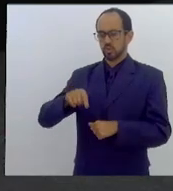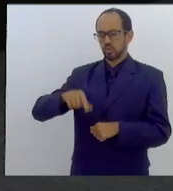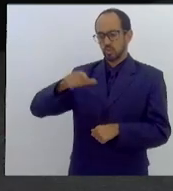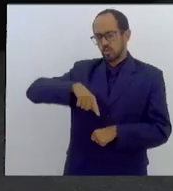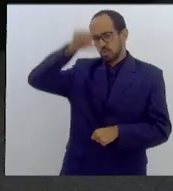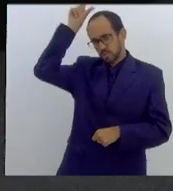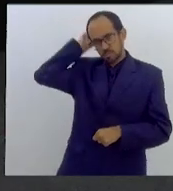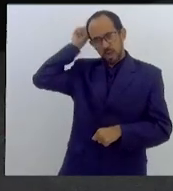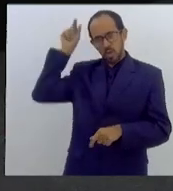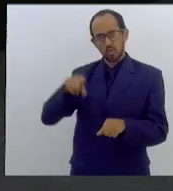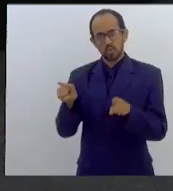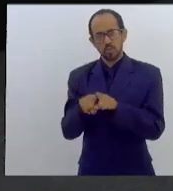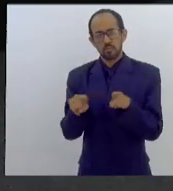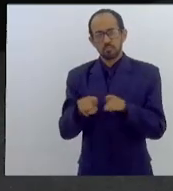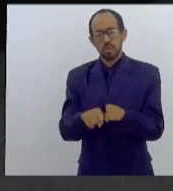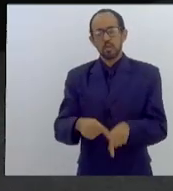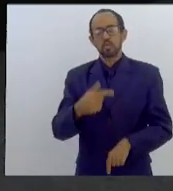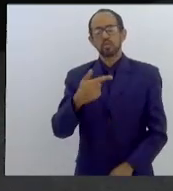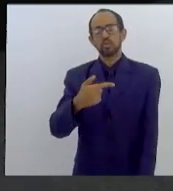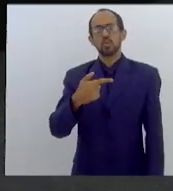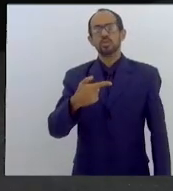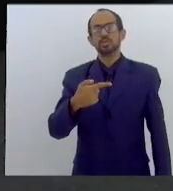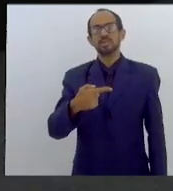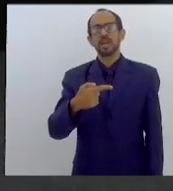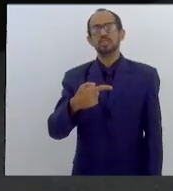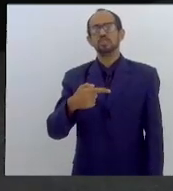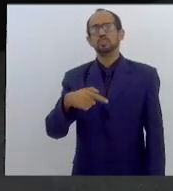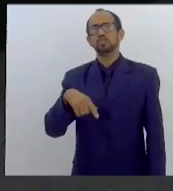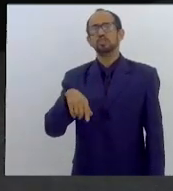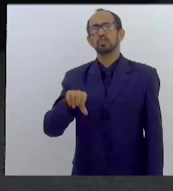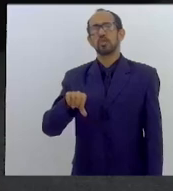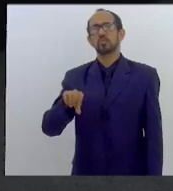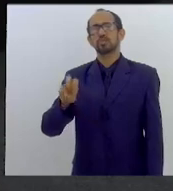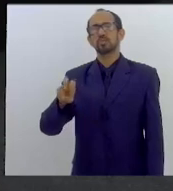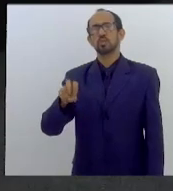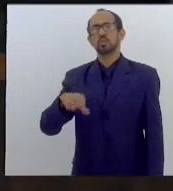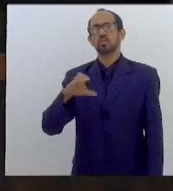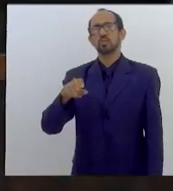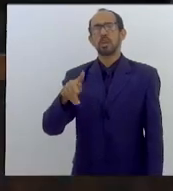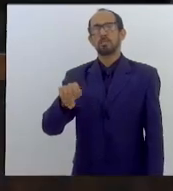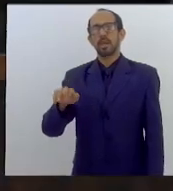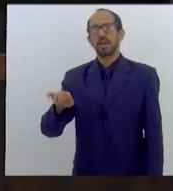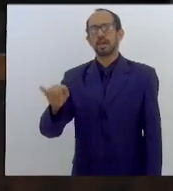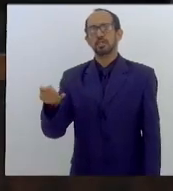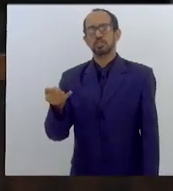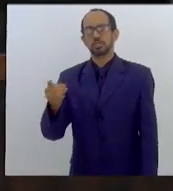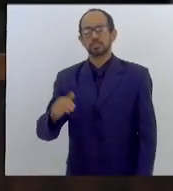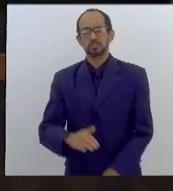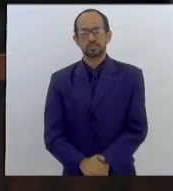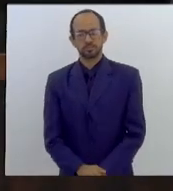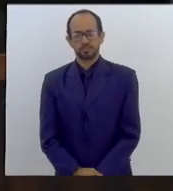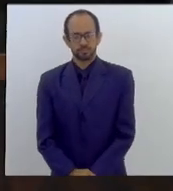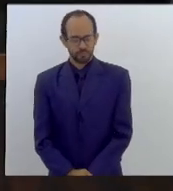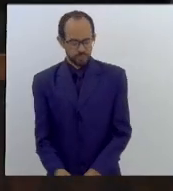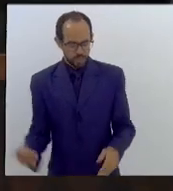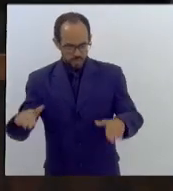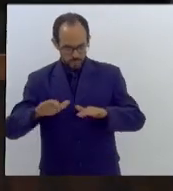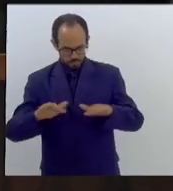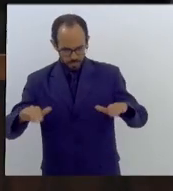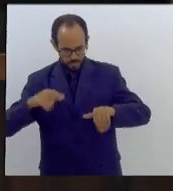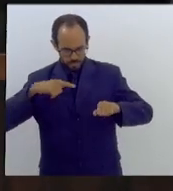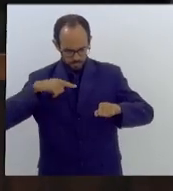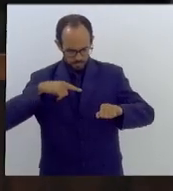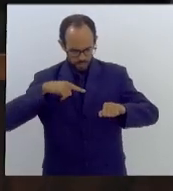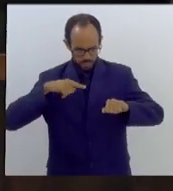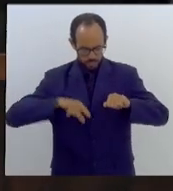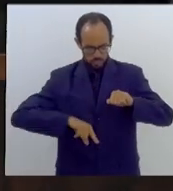o destaque 2795 do PSOL, que trata do CEPERJ. Ok. Há sobre a mesa requerimento de